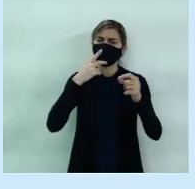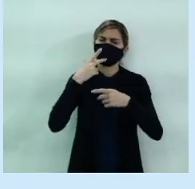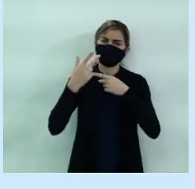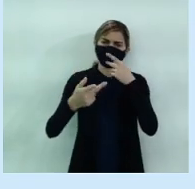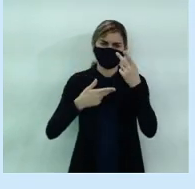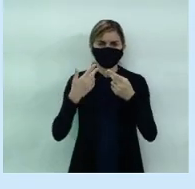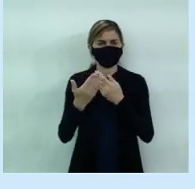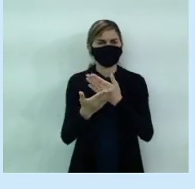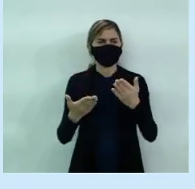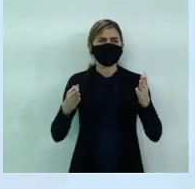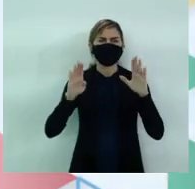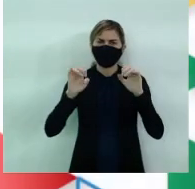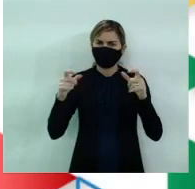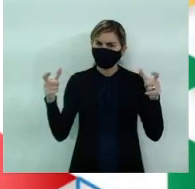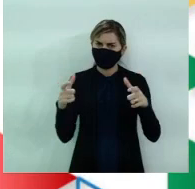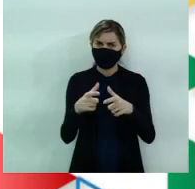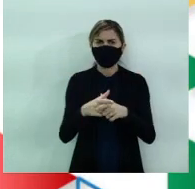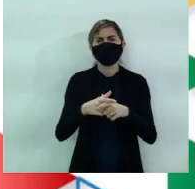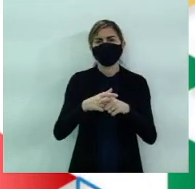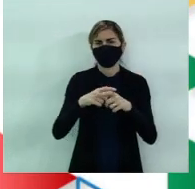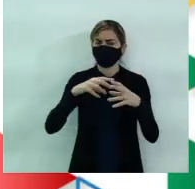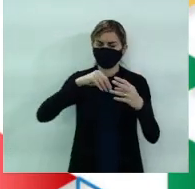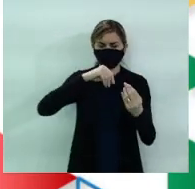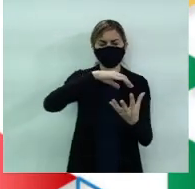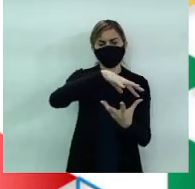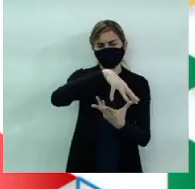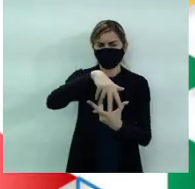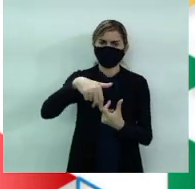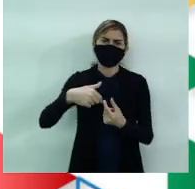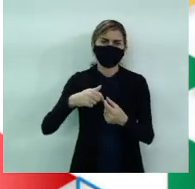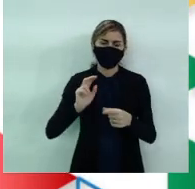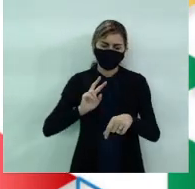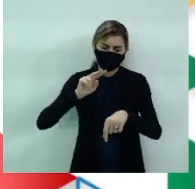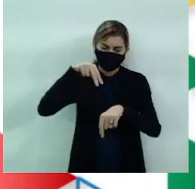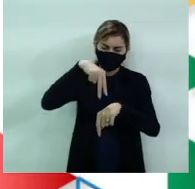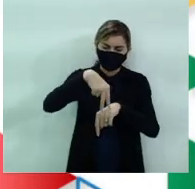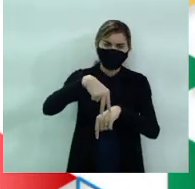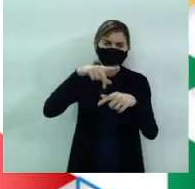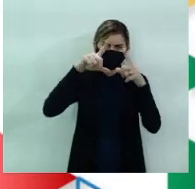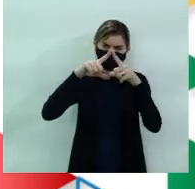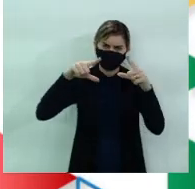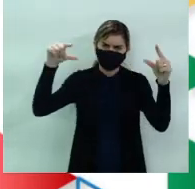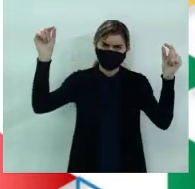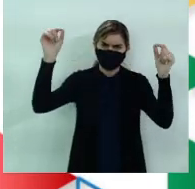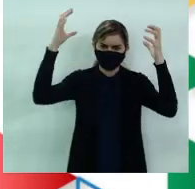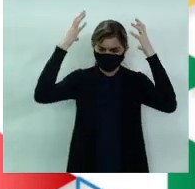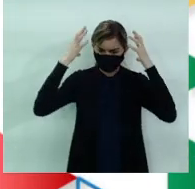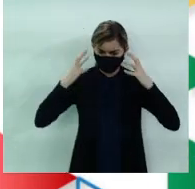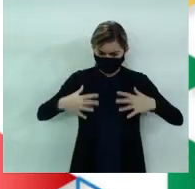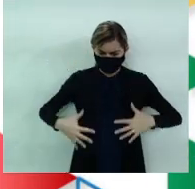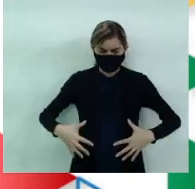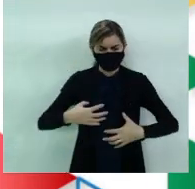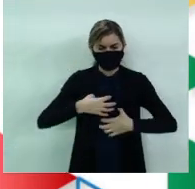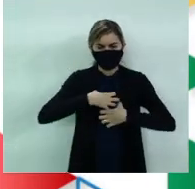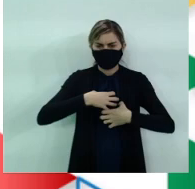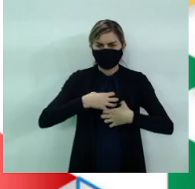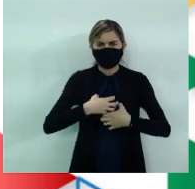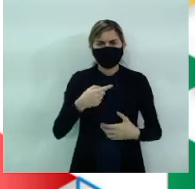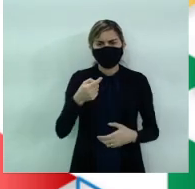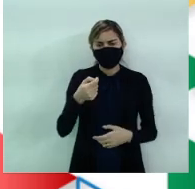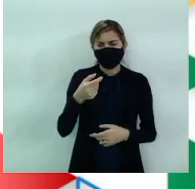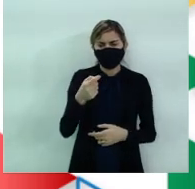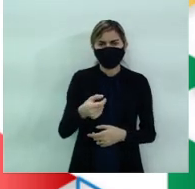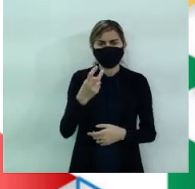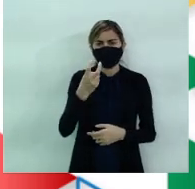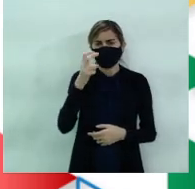vocês, ela é bem menor do que na Terra. Então, ao pisar na Lua, os astronautas sentiram-se quase